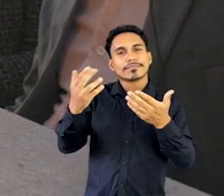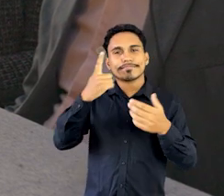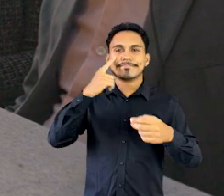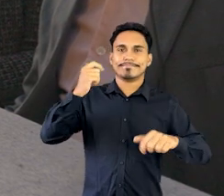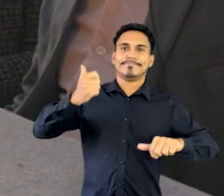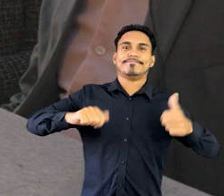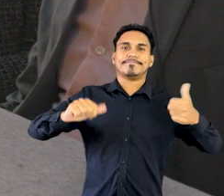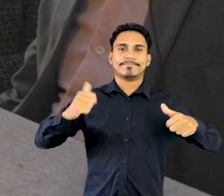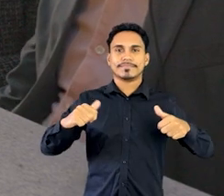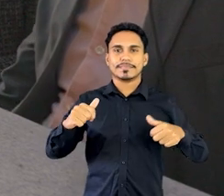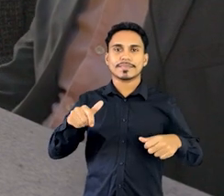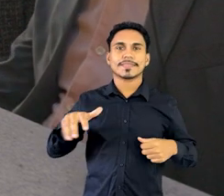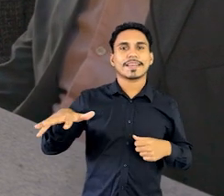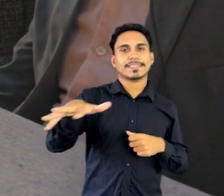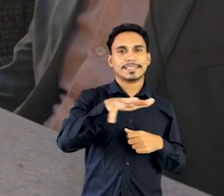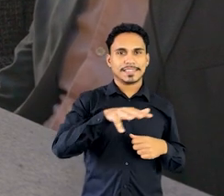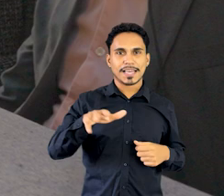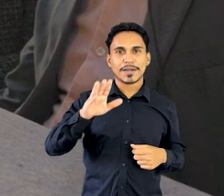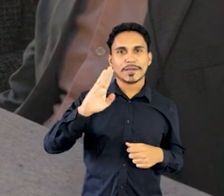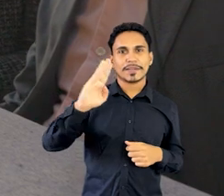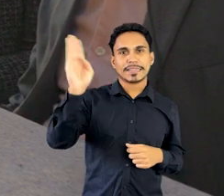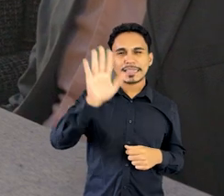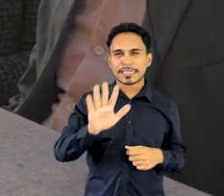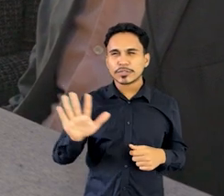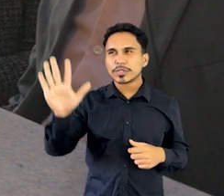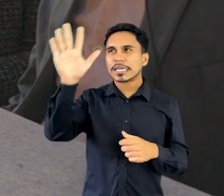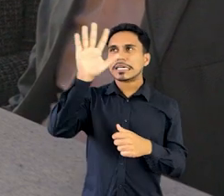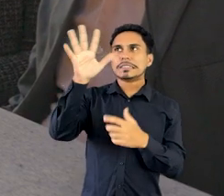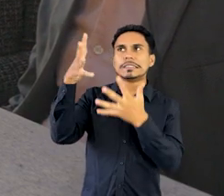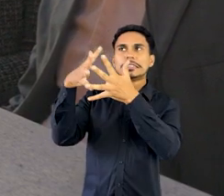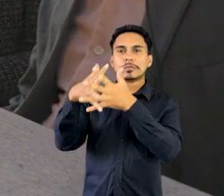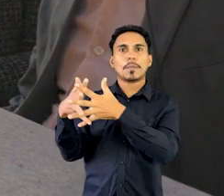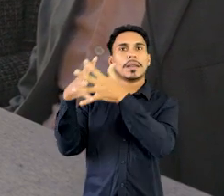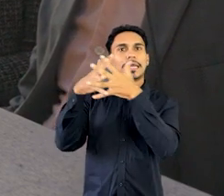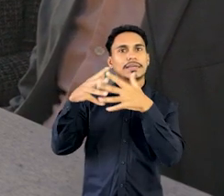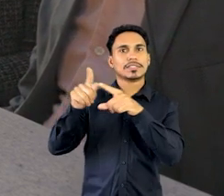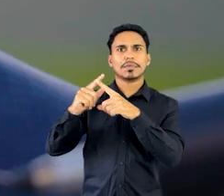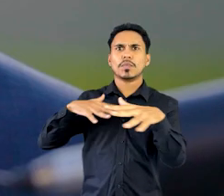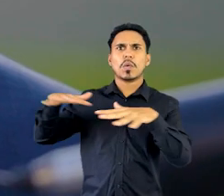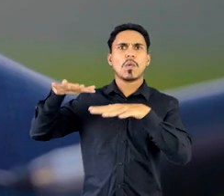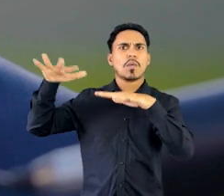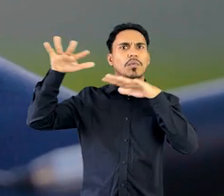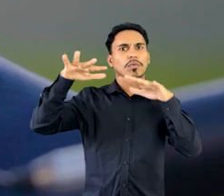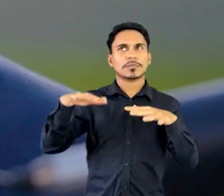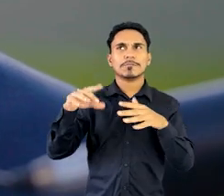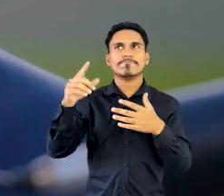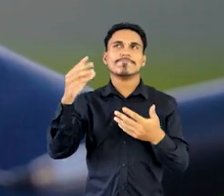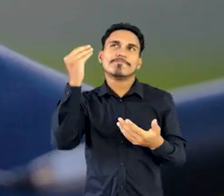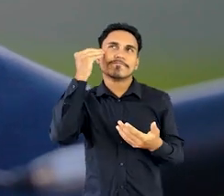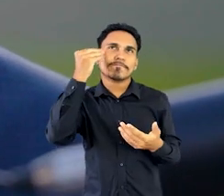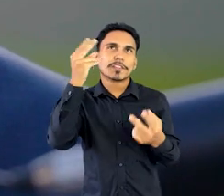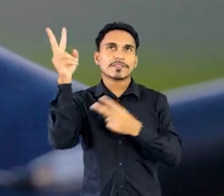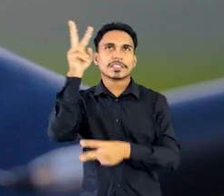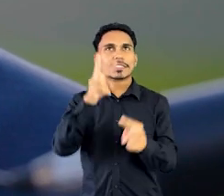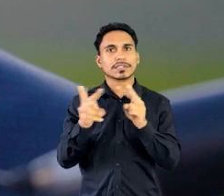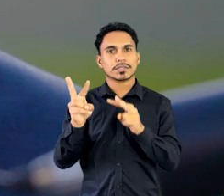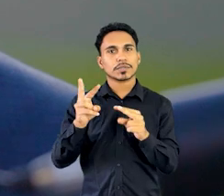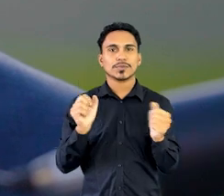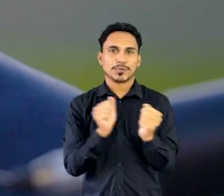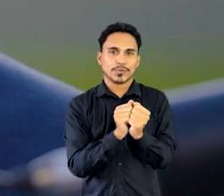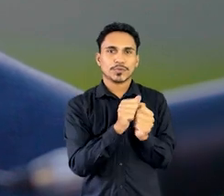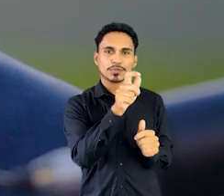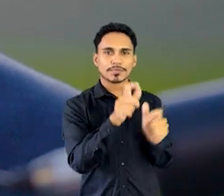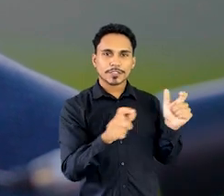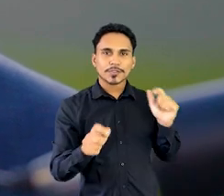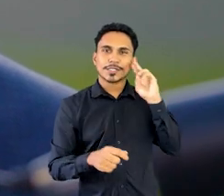essa leitura de fora de para também traduzir esse cenário nacional que é complexo que é dinâmico e eu acho que junto